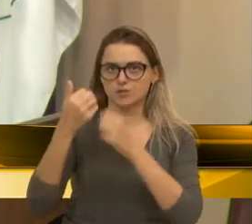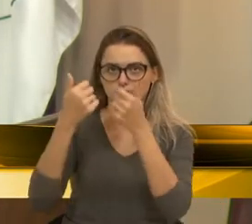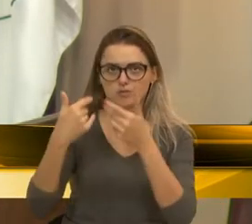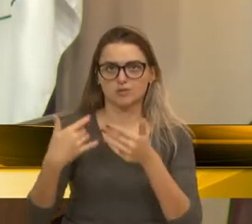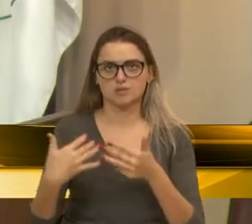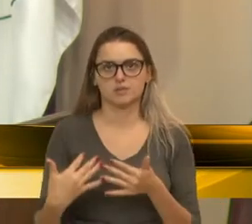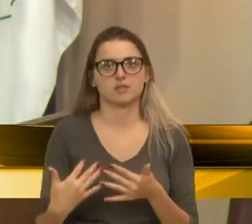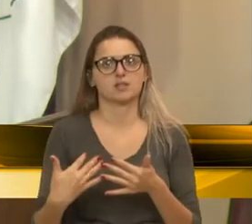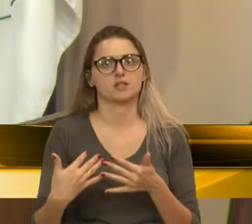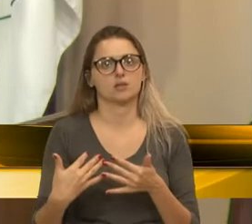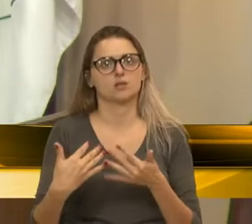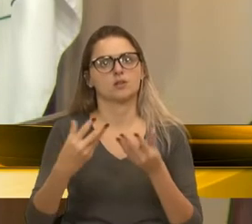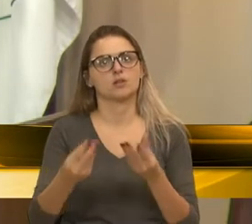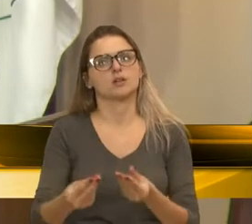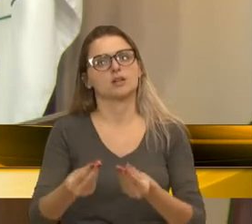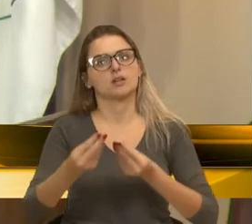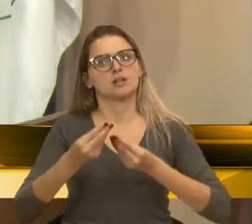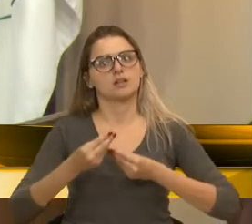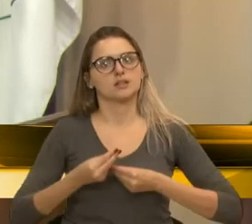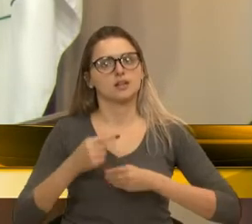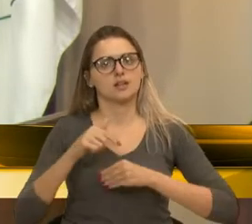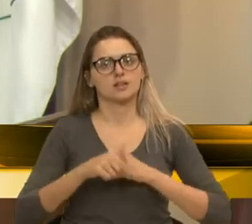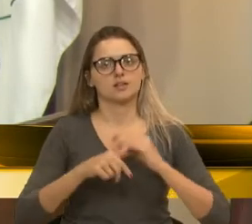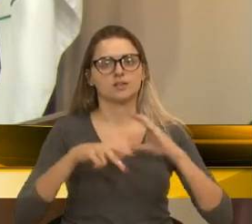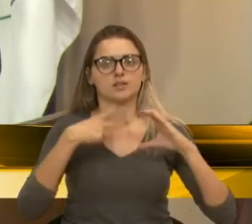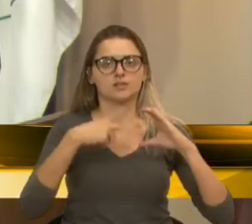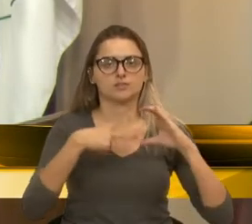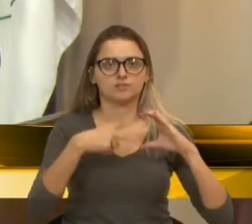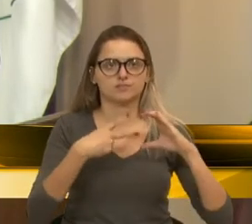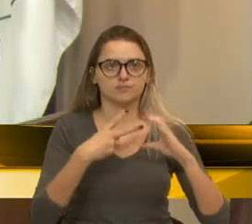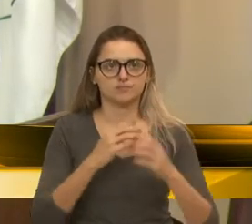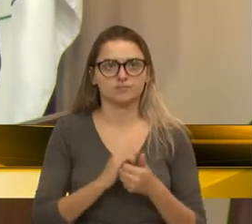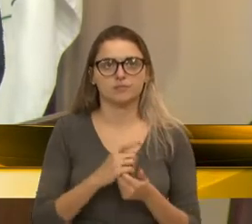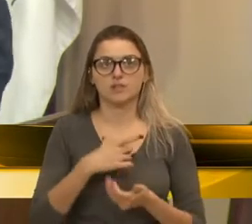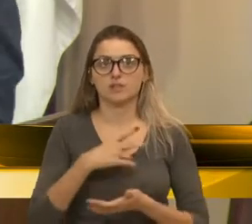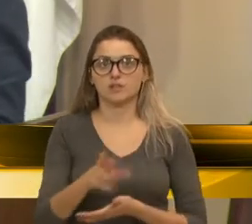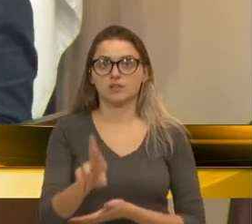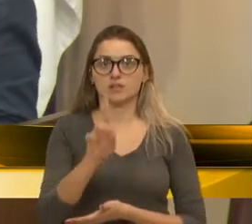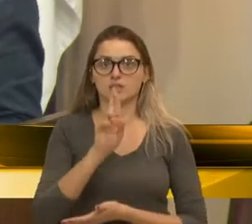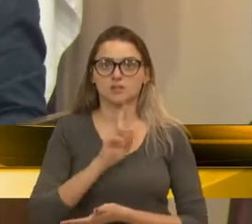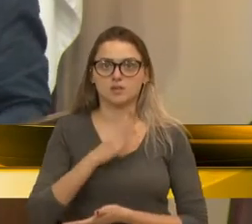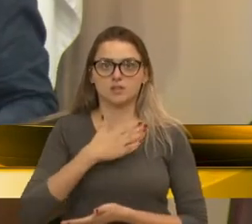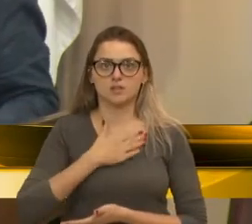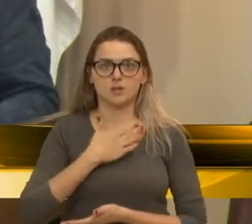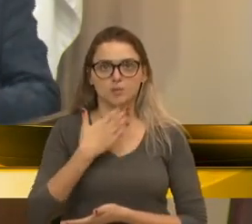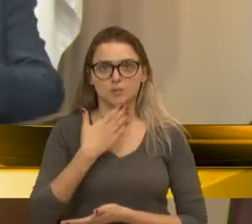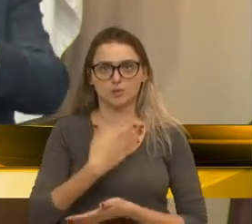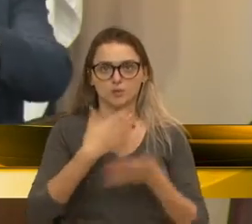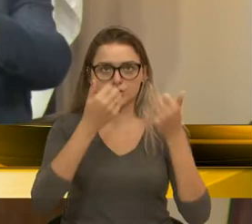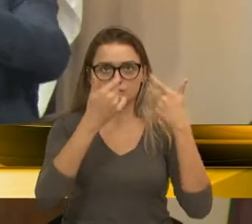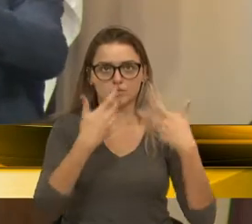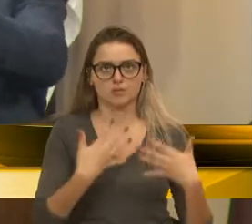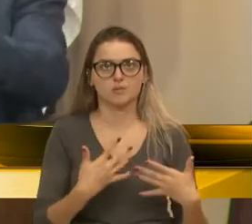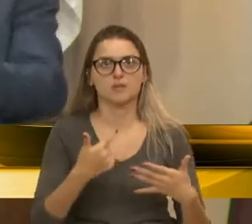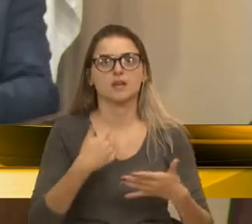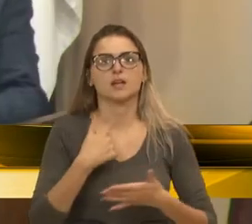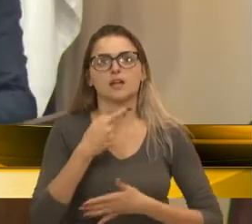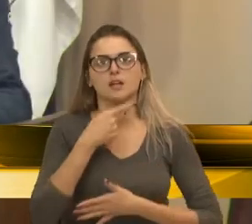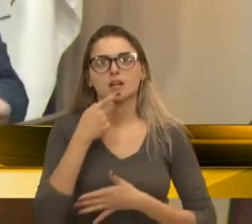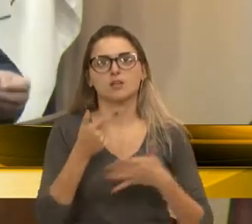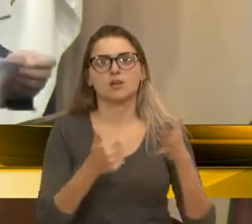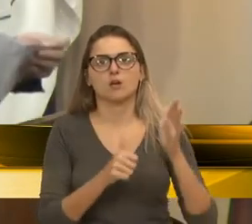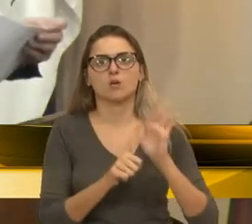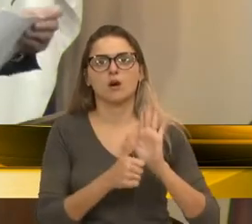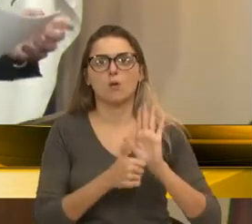foi encaminhado à casa, com as respostas ao pedido de informações. Eu me refiro ao item